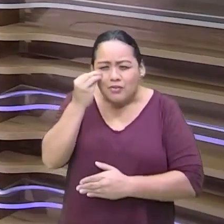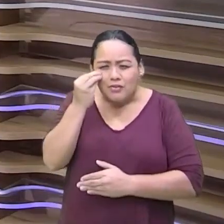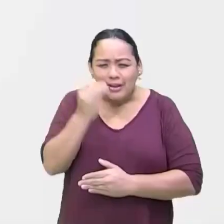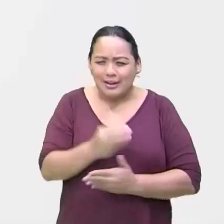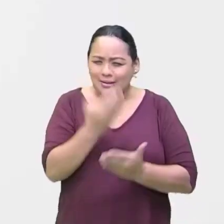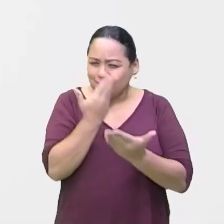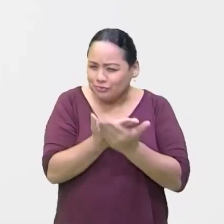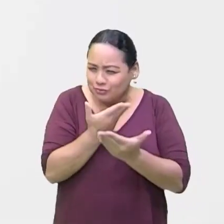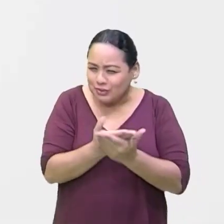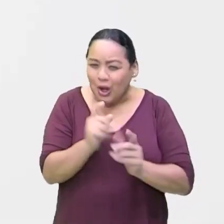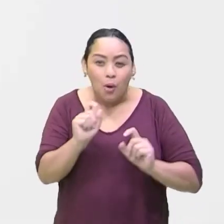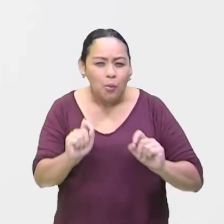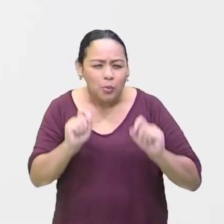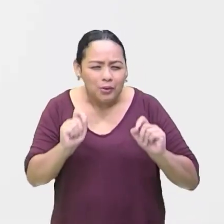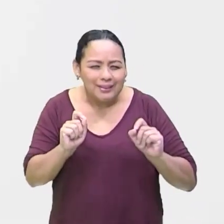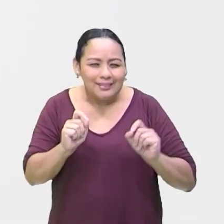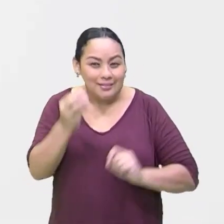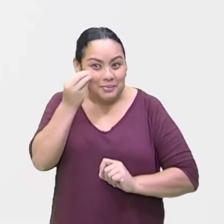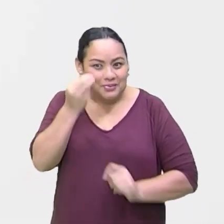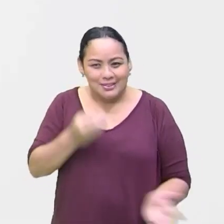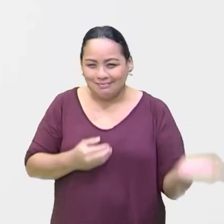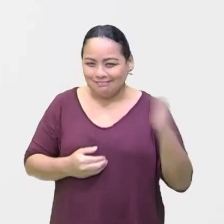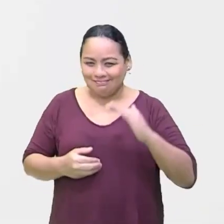estudar hoje? Vamos lá?